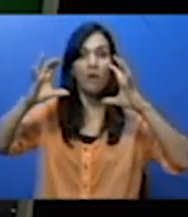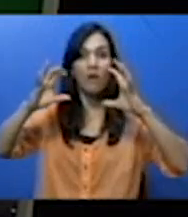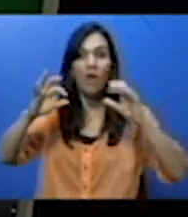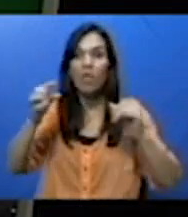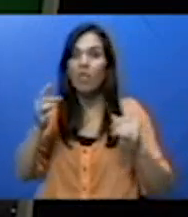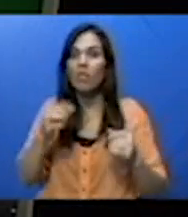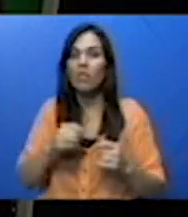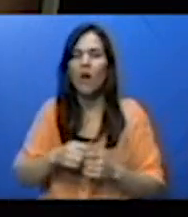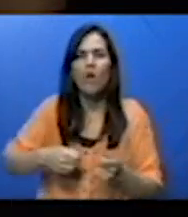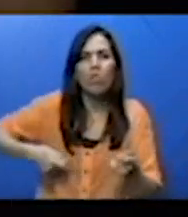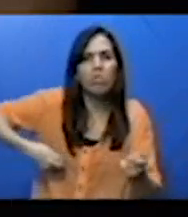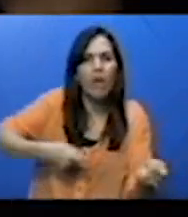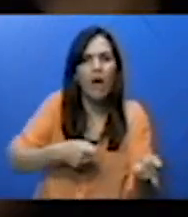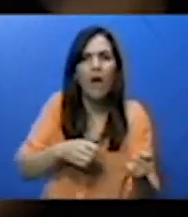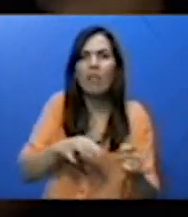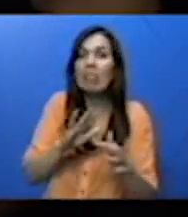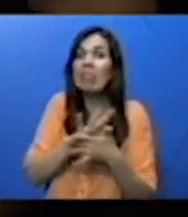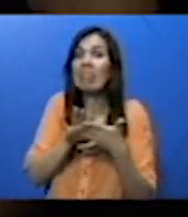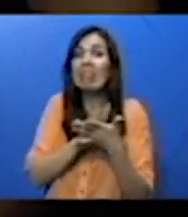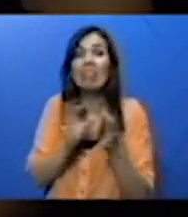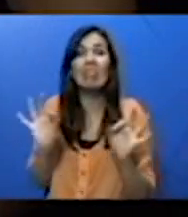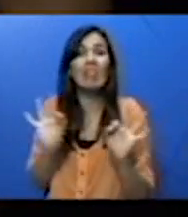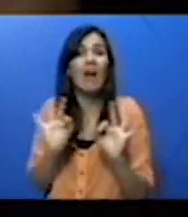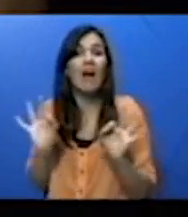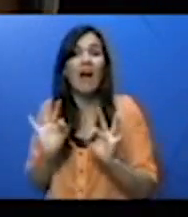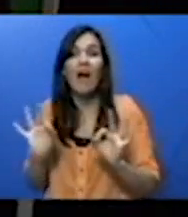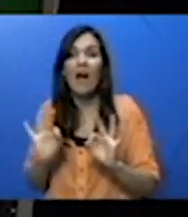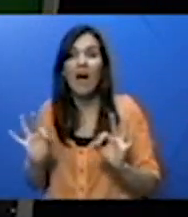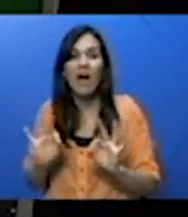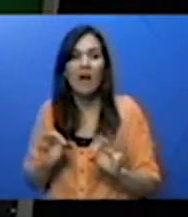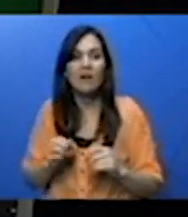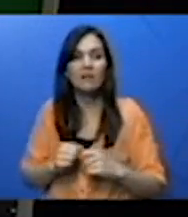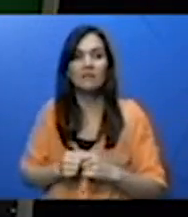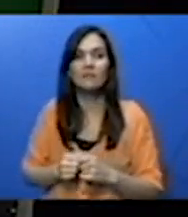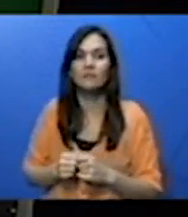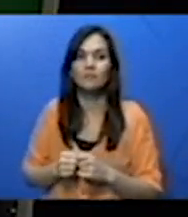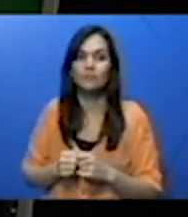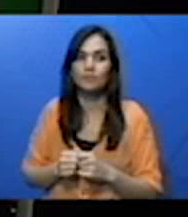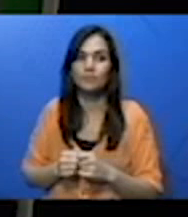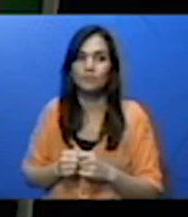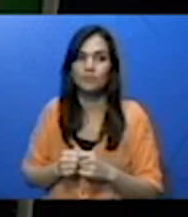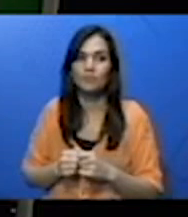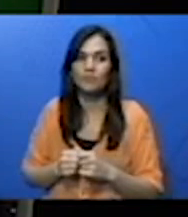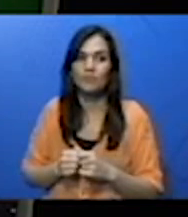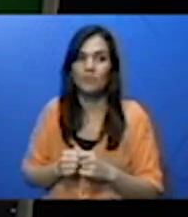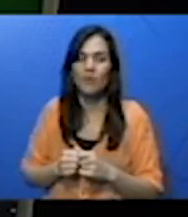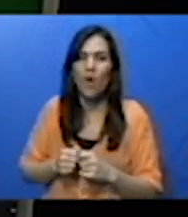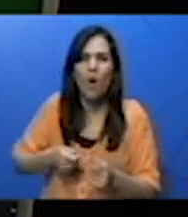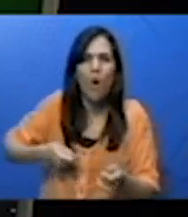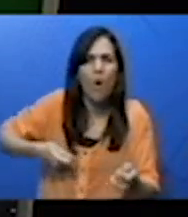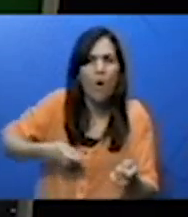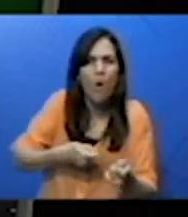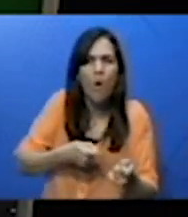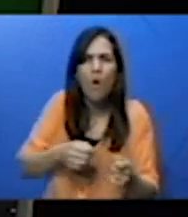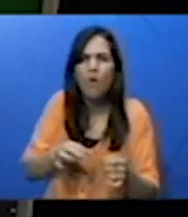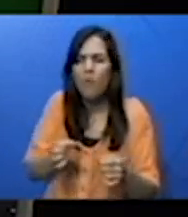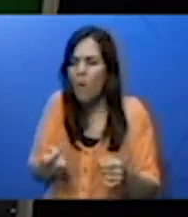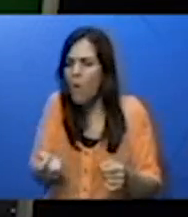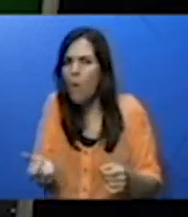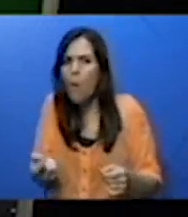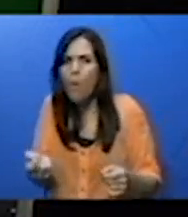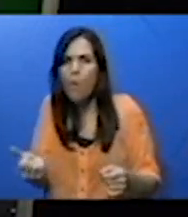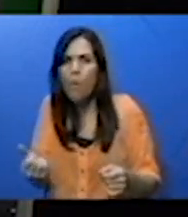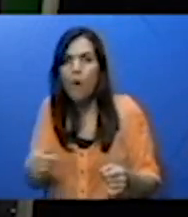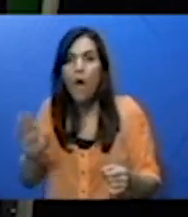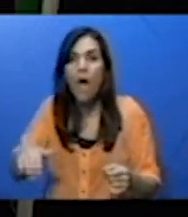taco, beisebol. Não dá nem para jogar hóquei, golfe, gude,